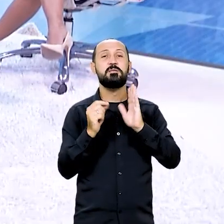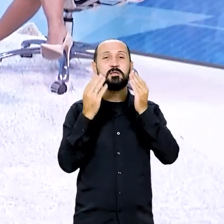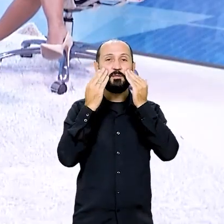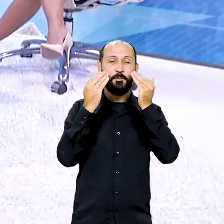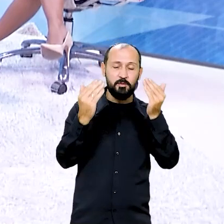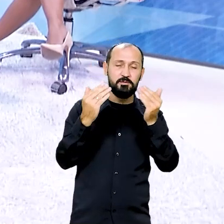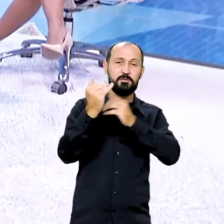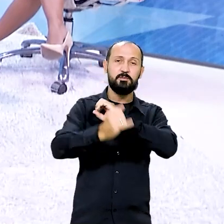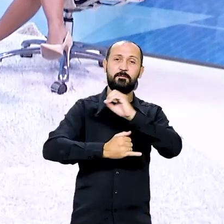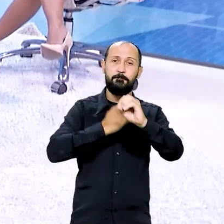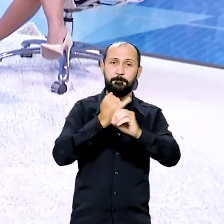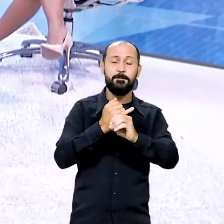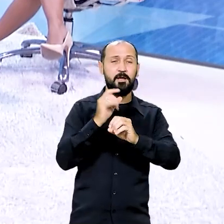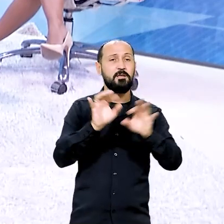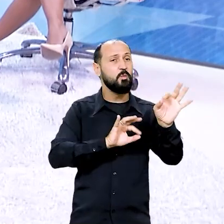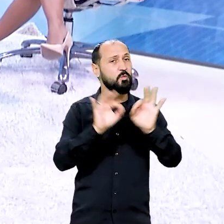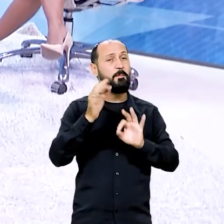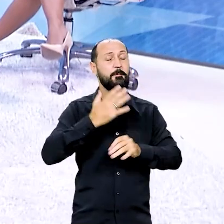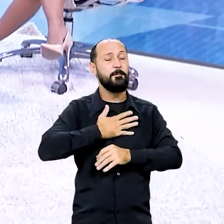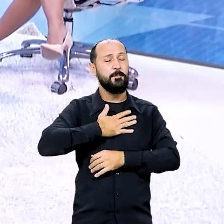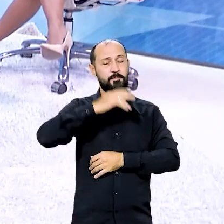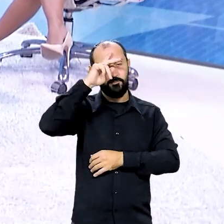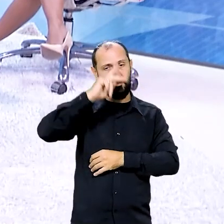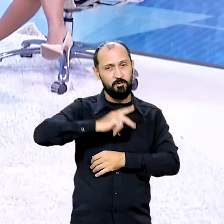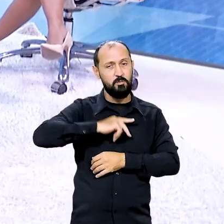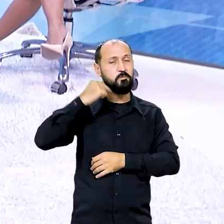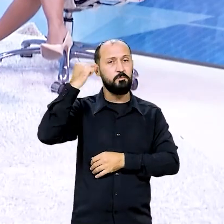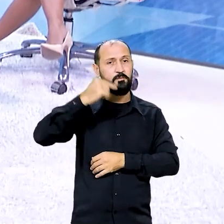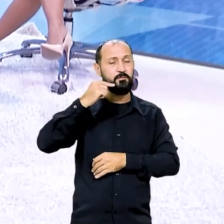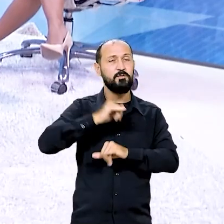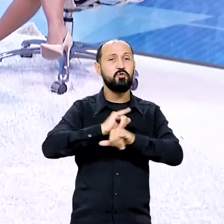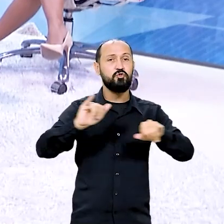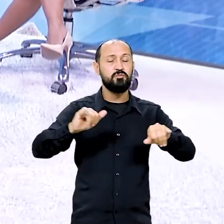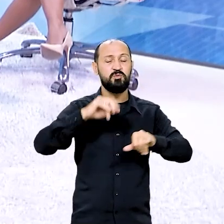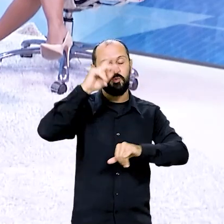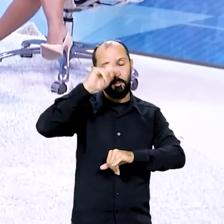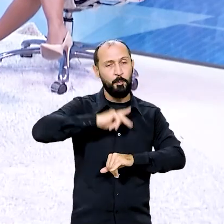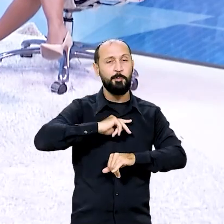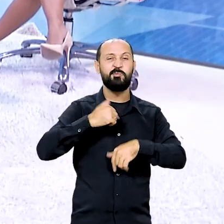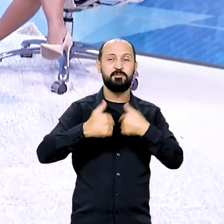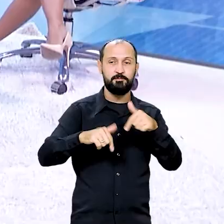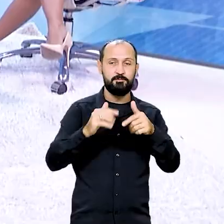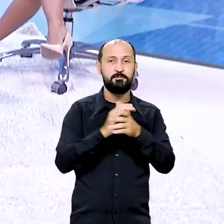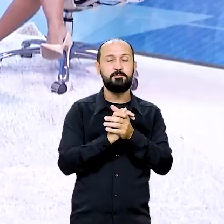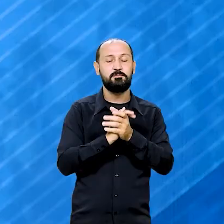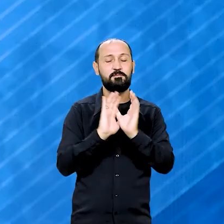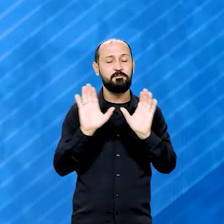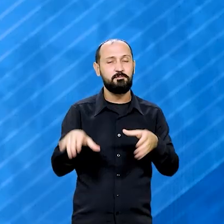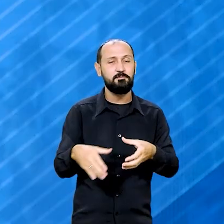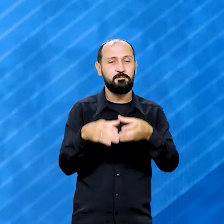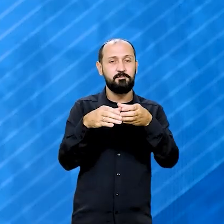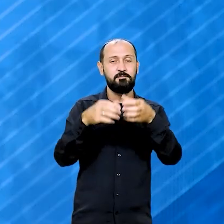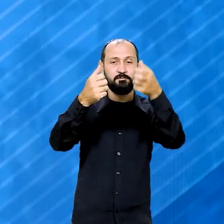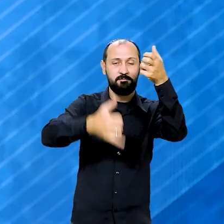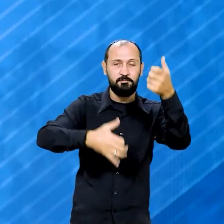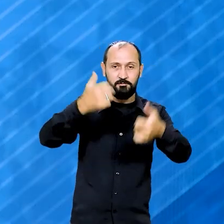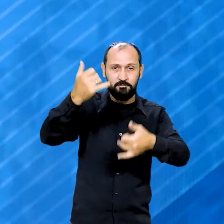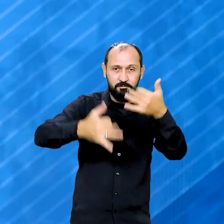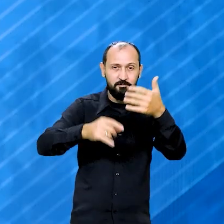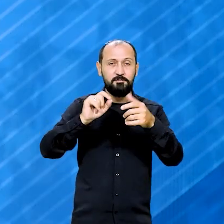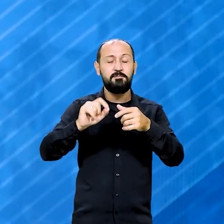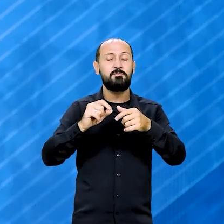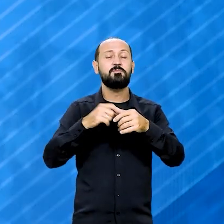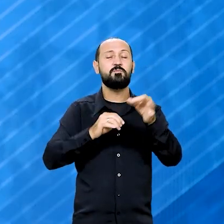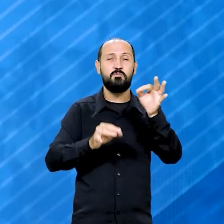tenha uma regulamentação, essa exposição na internet está sendo uma construção para o advogado fazer a divulgação do próprio trabalho. Então a gente vai nessas